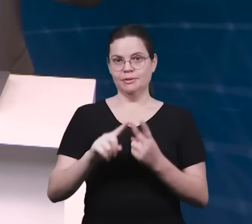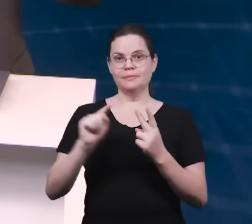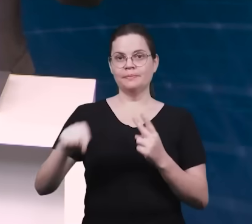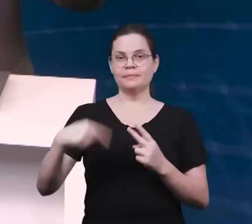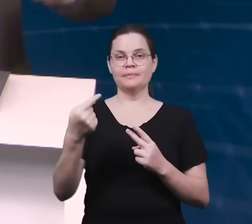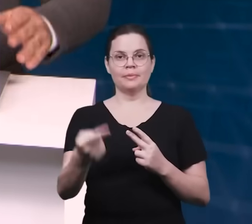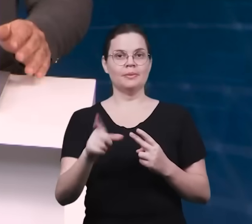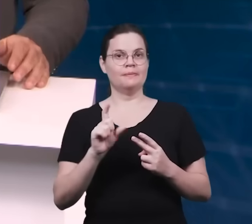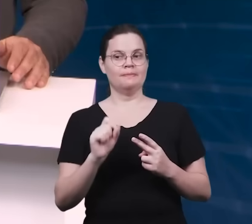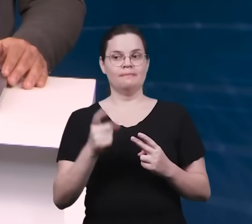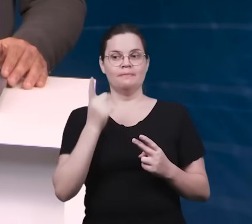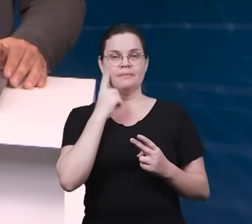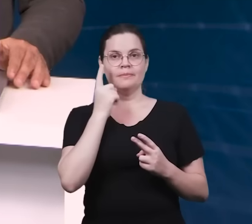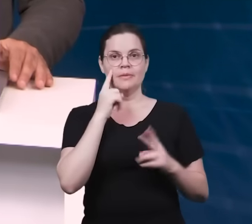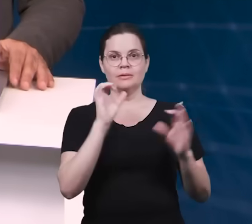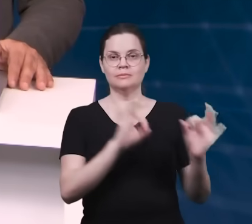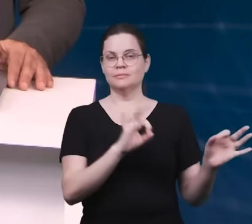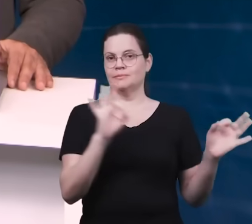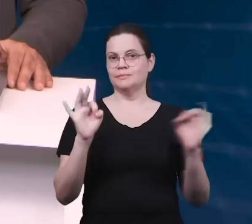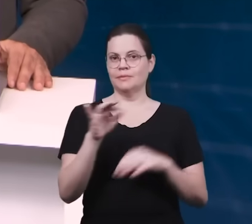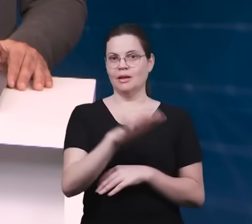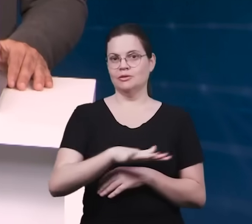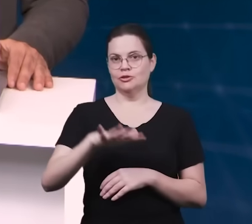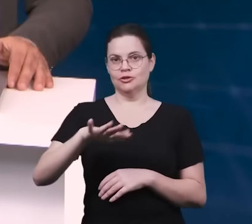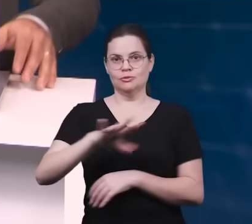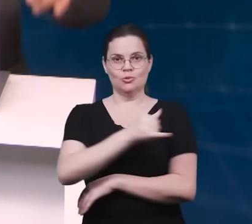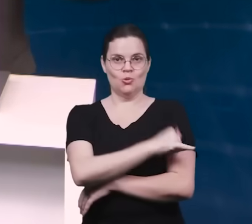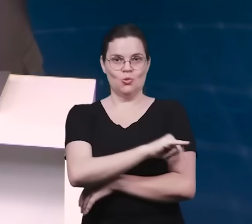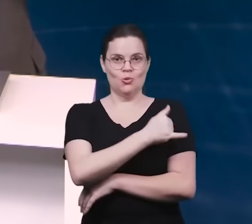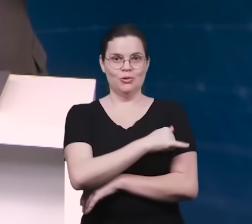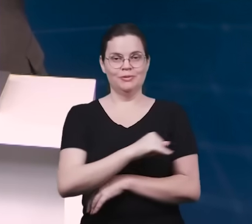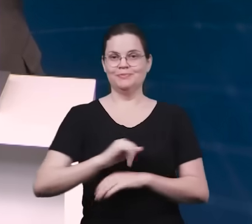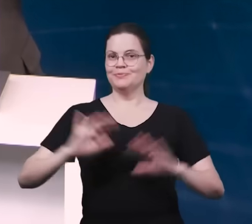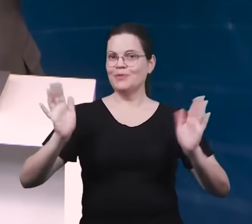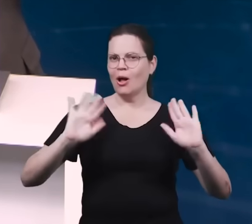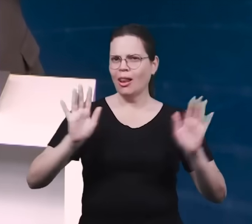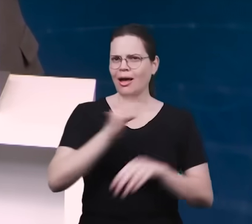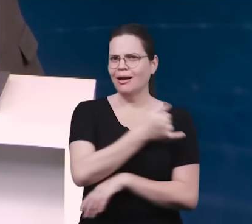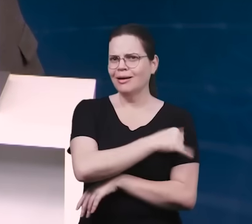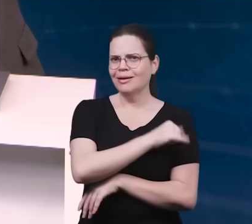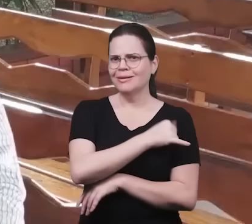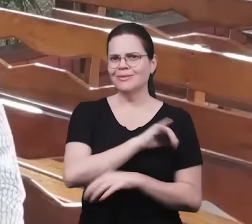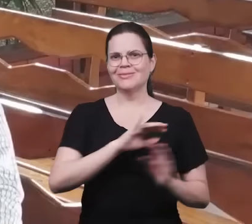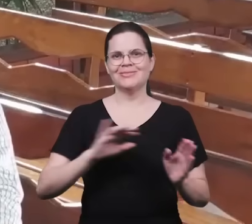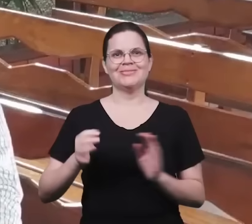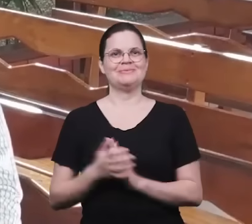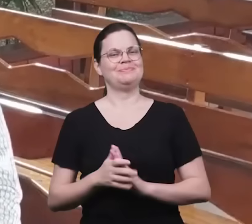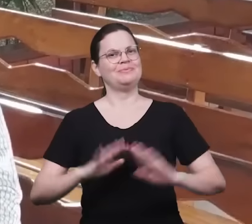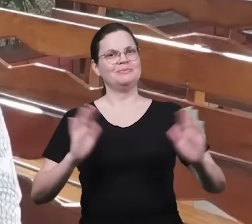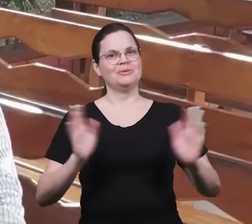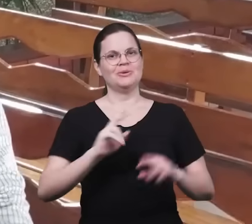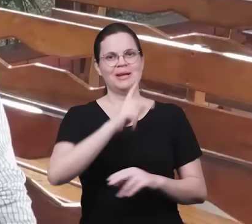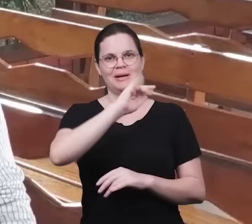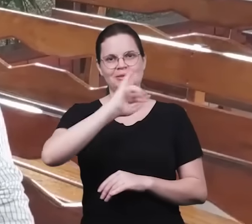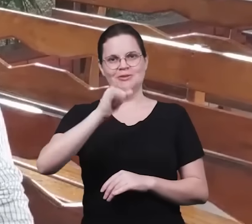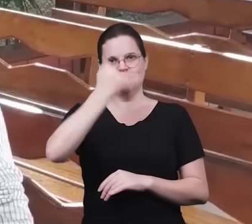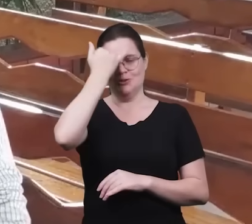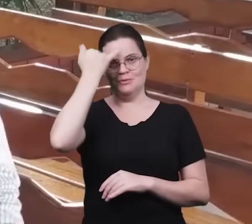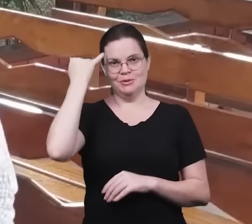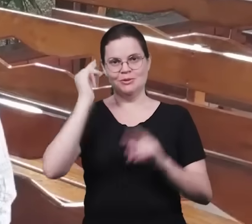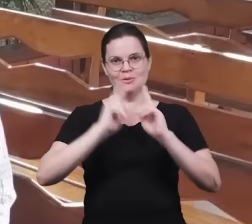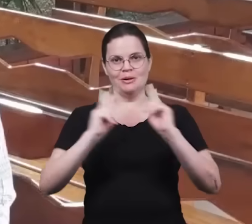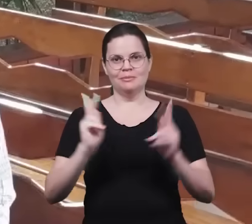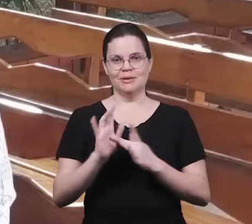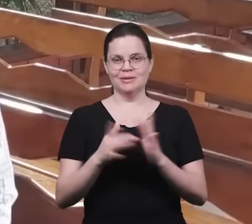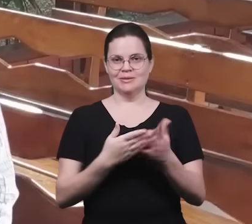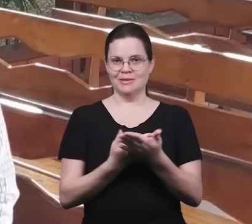na sequência, você confere aí as demais regiões do Rio. Alô, Rio de Janeiro! Olá, irmão Jorge, paz do Senhor